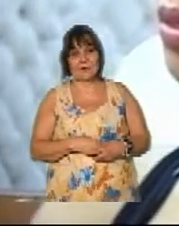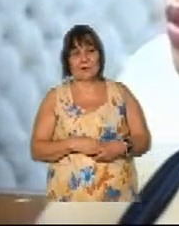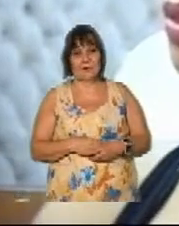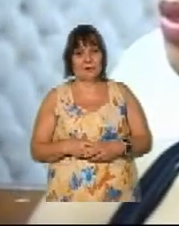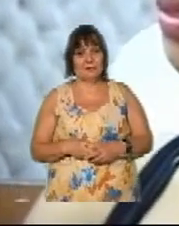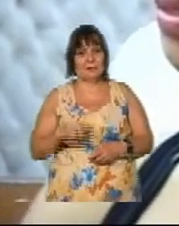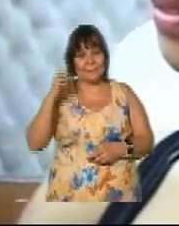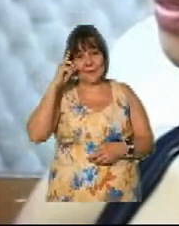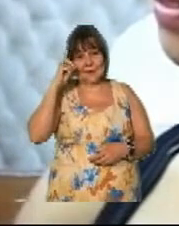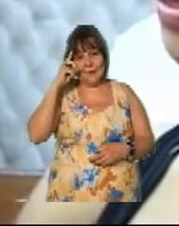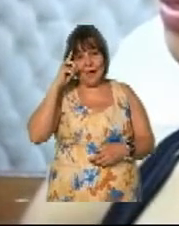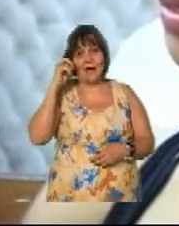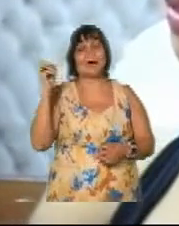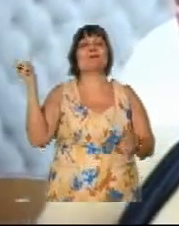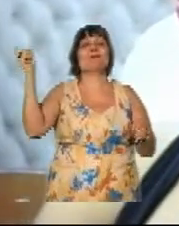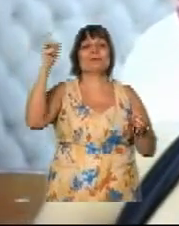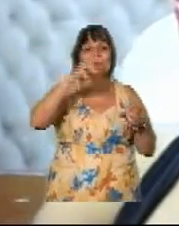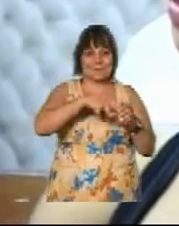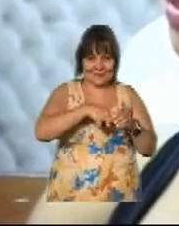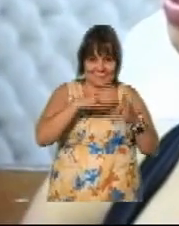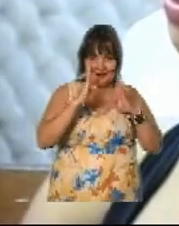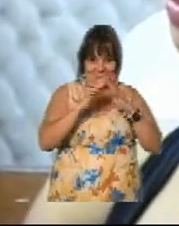Fui para a casa do meu pai.